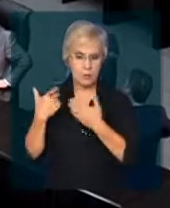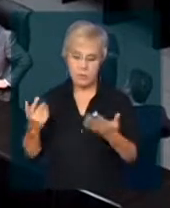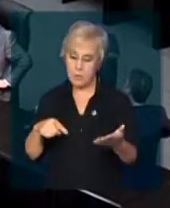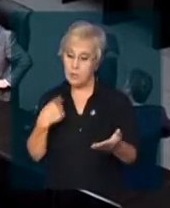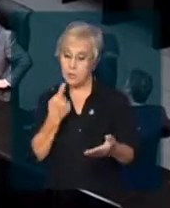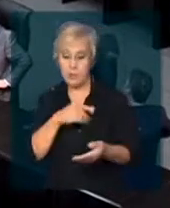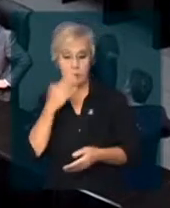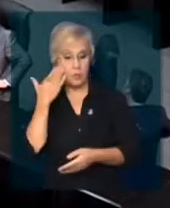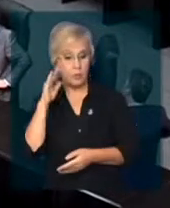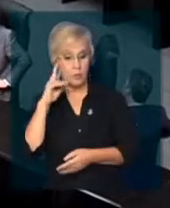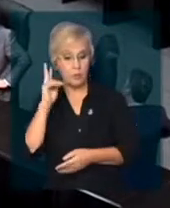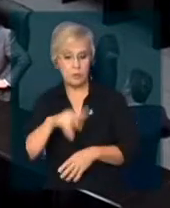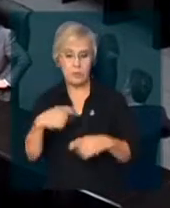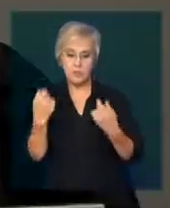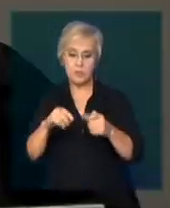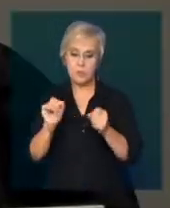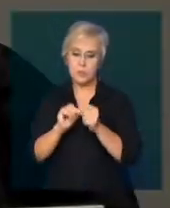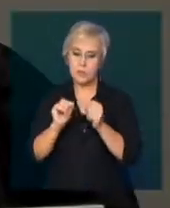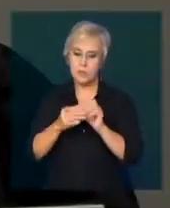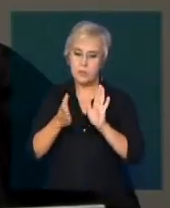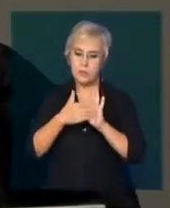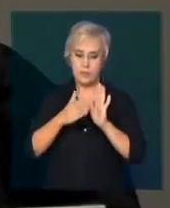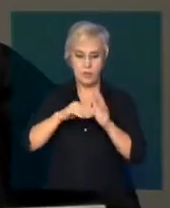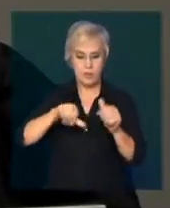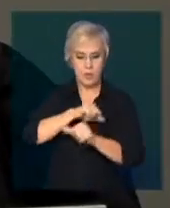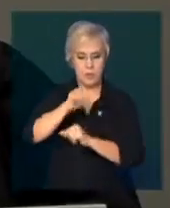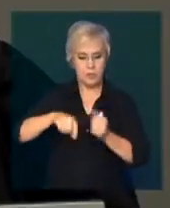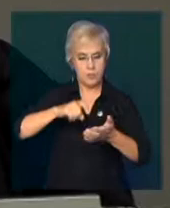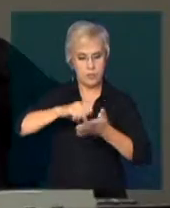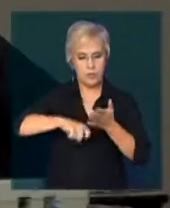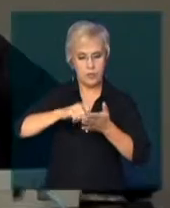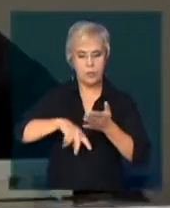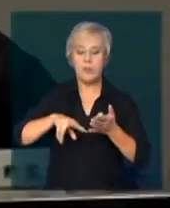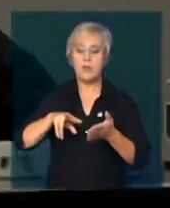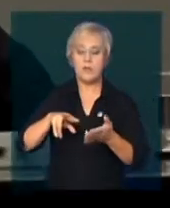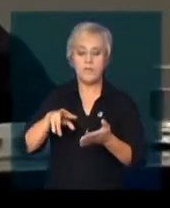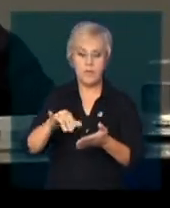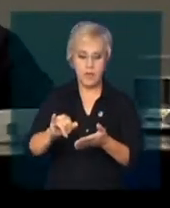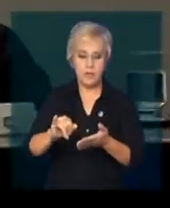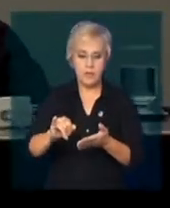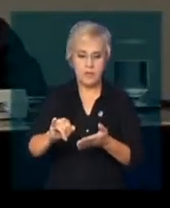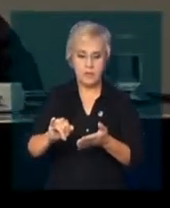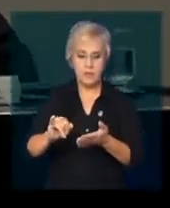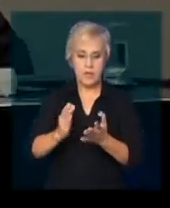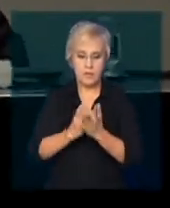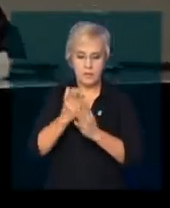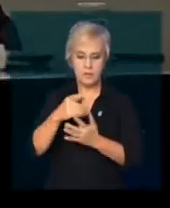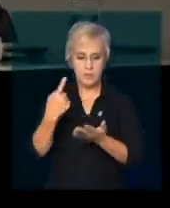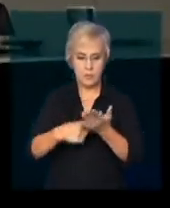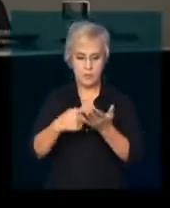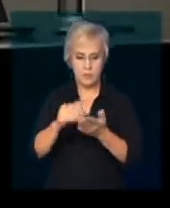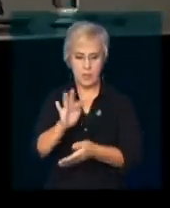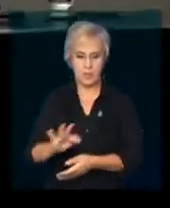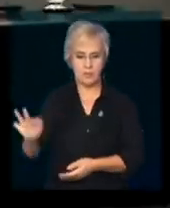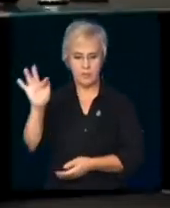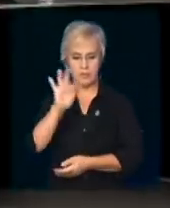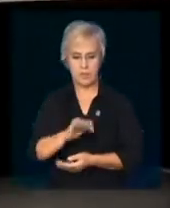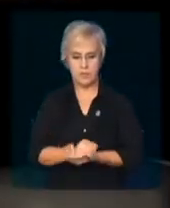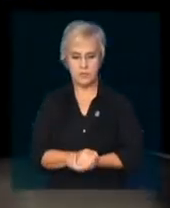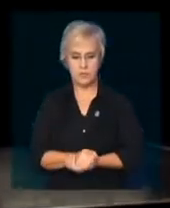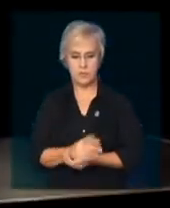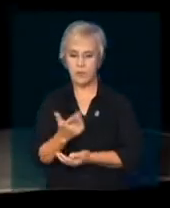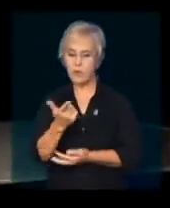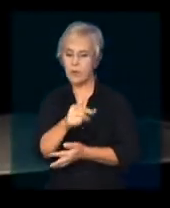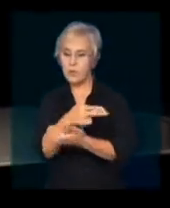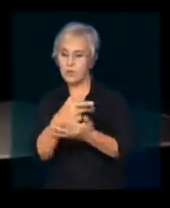visão que tem que se dar à proposta de reforma tributária que vai sair decorrente do Pacto Federativo. Outra forma